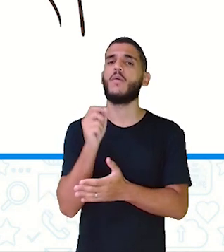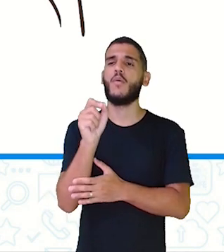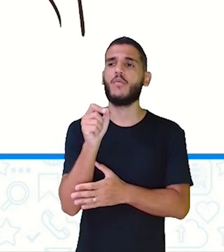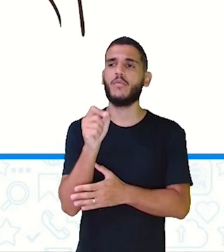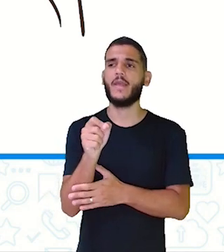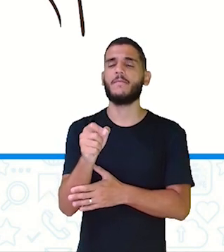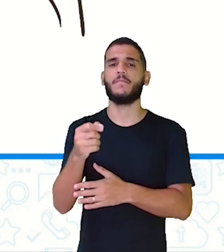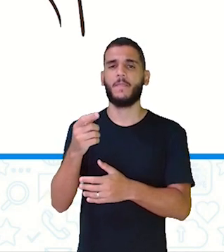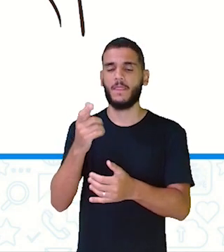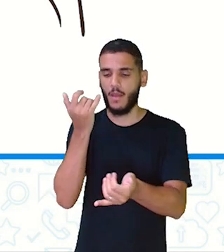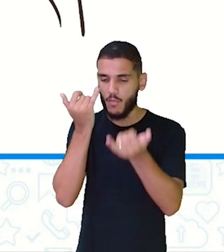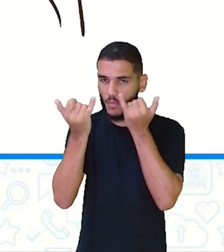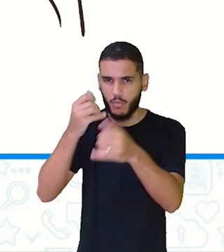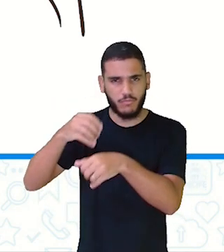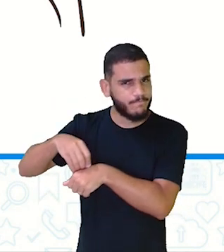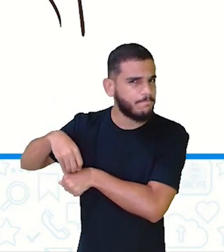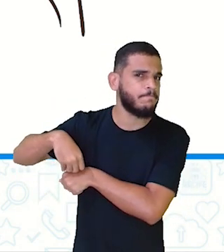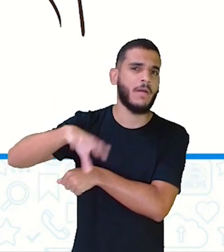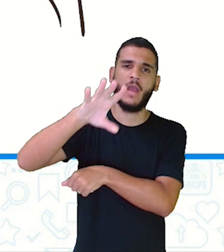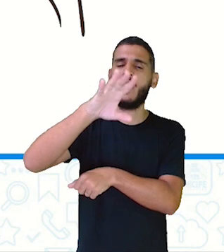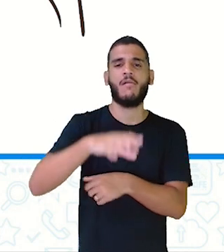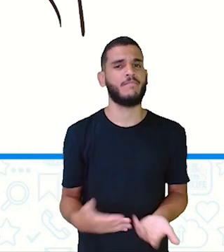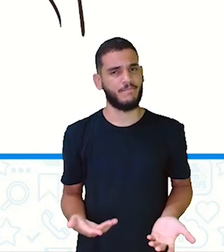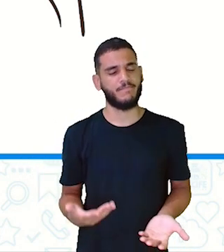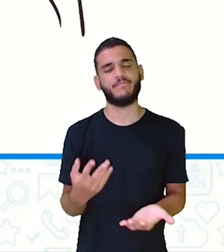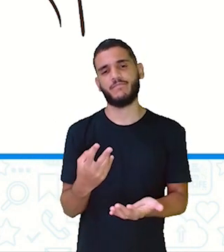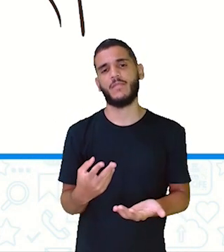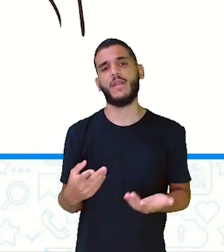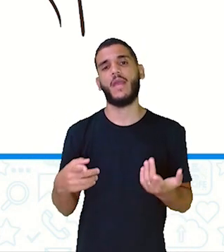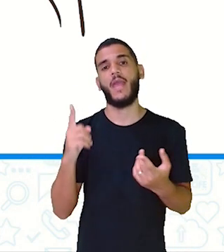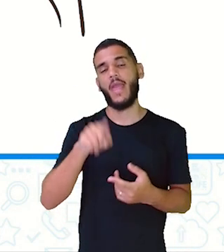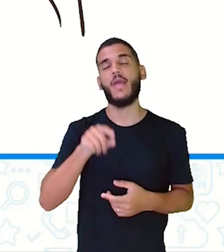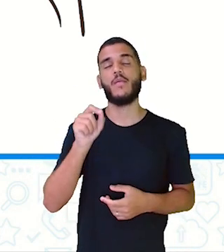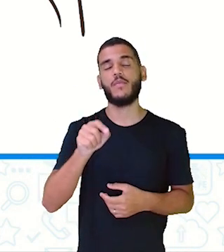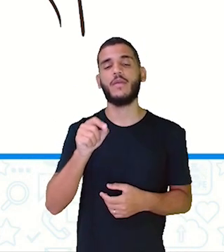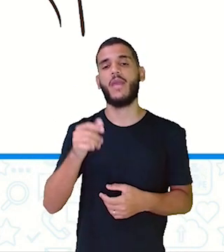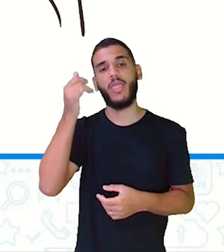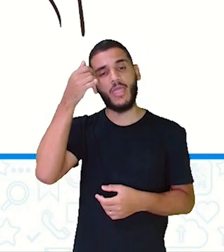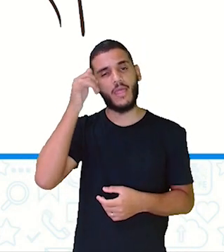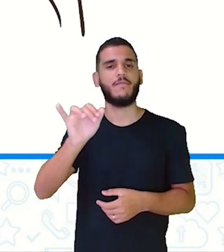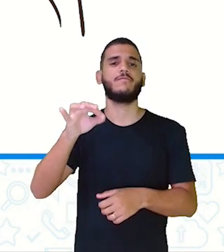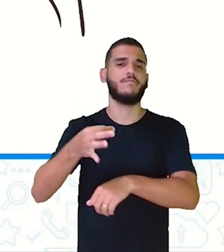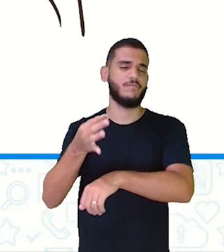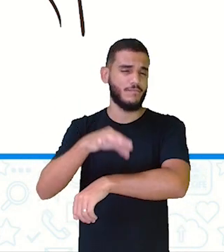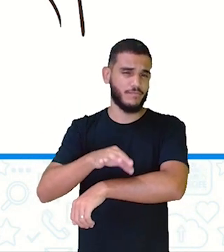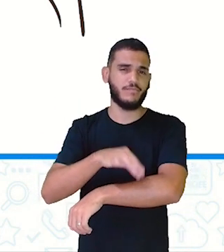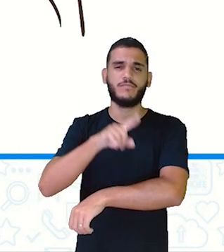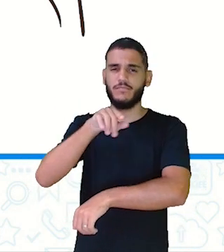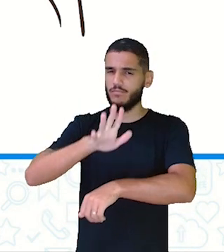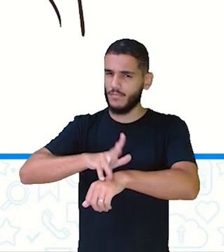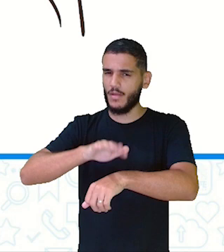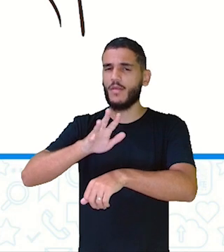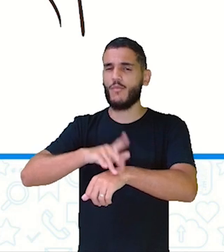em notícias, está sendo informado, que é a questão do combate à dengue, a doença aí que tem